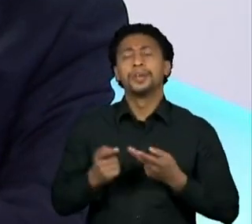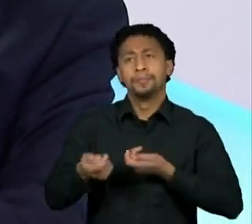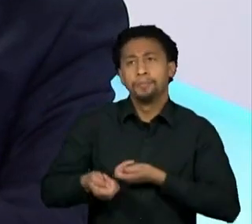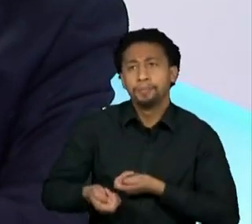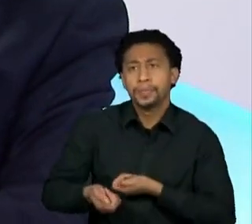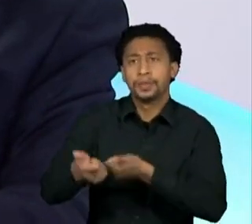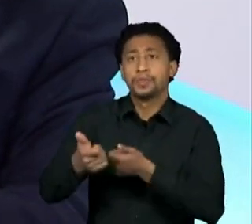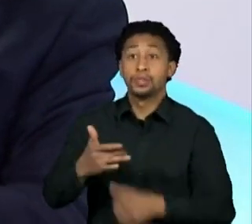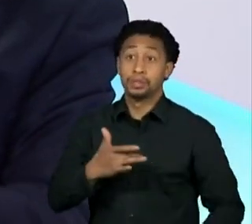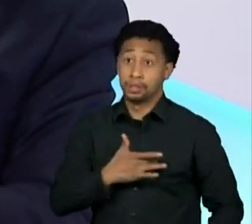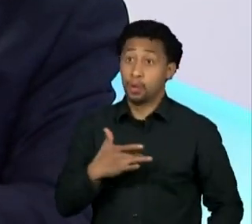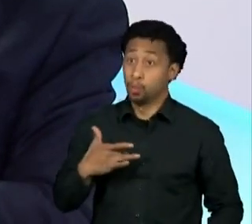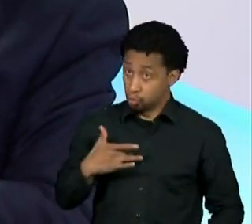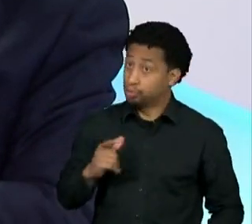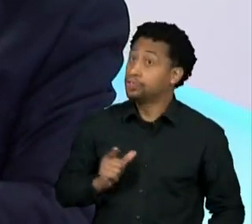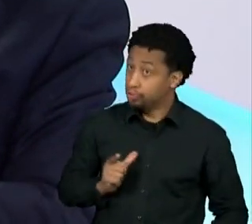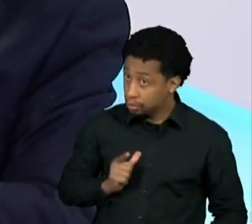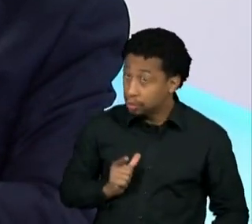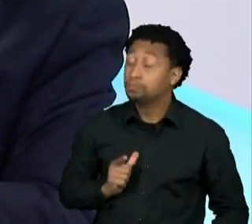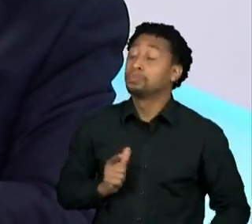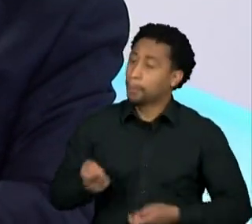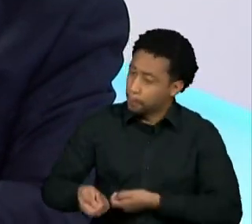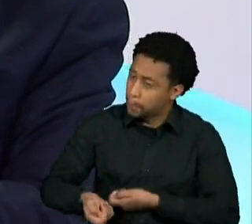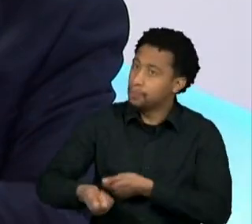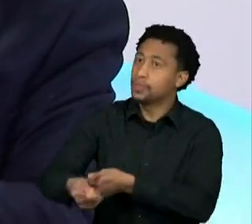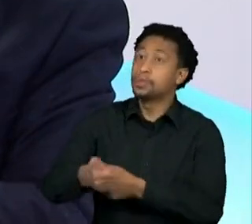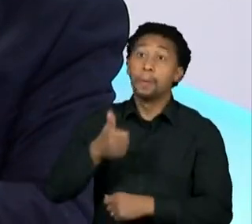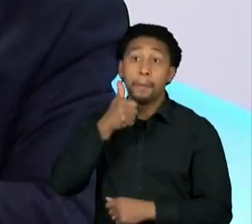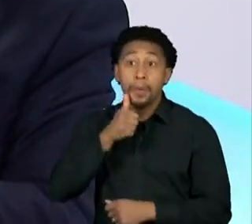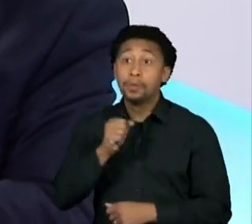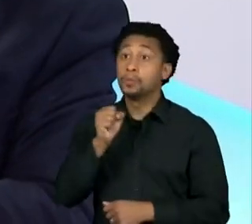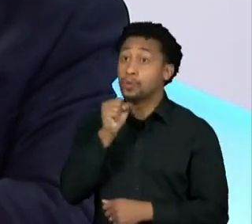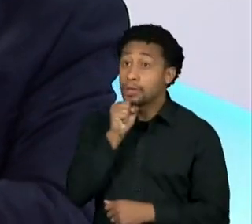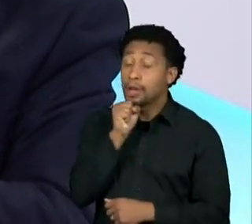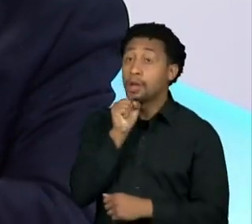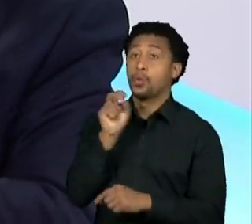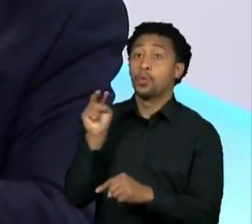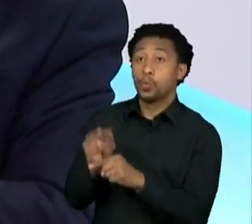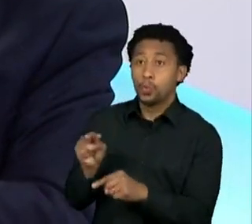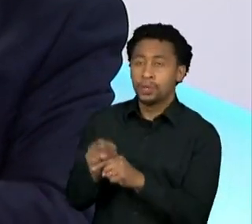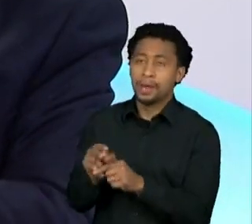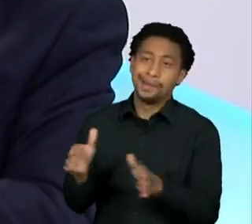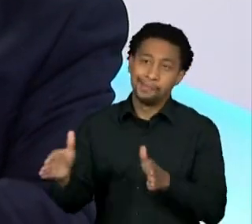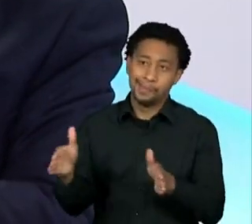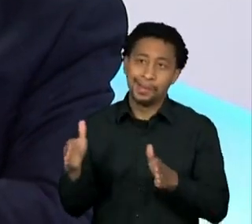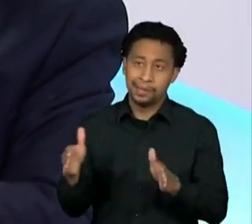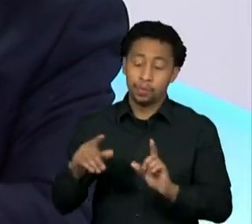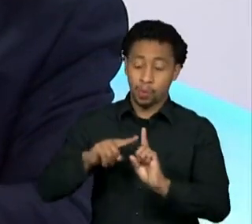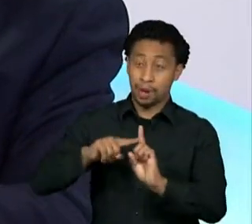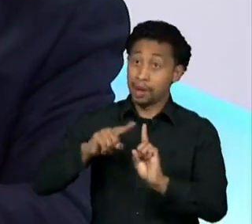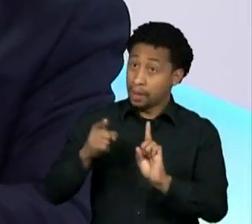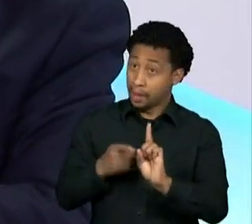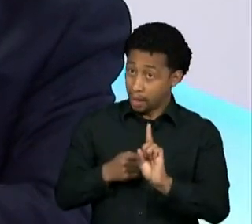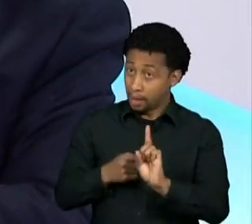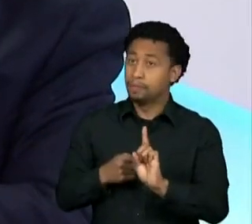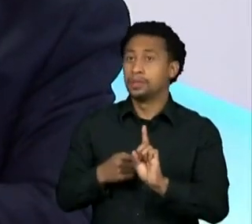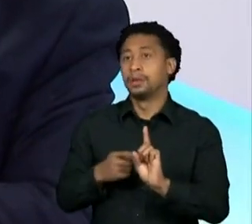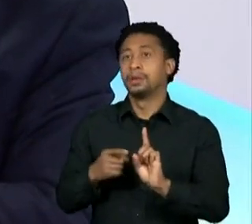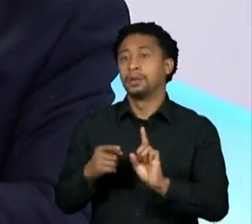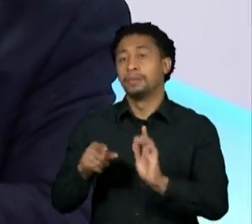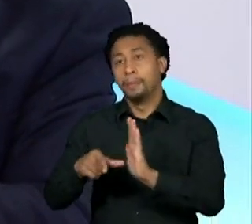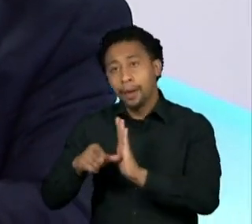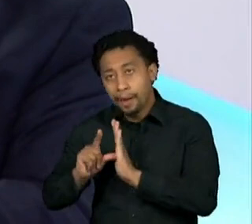bolsa saúde mas era uma bolsa para mulher aqui que o mate os cuidados na fase de gestação cuidados é pré no